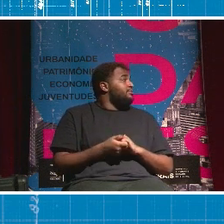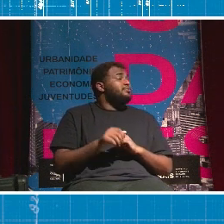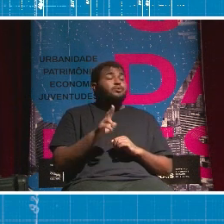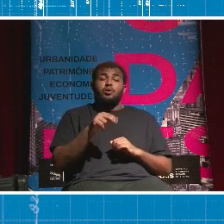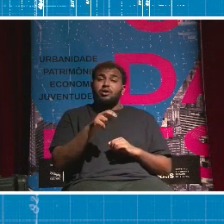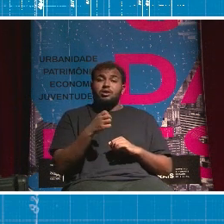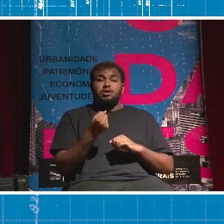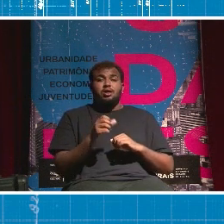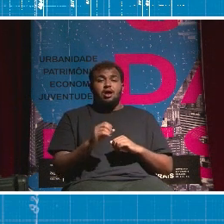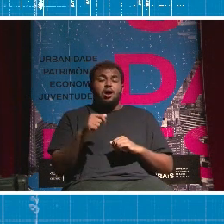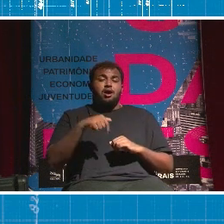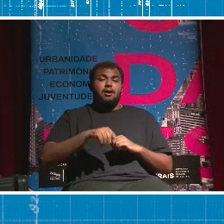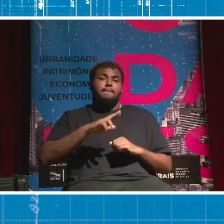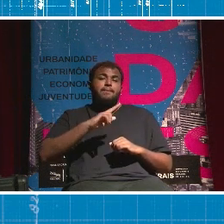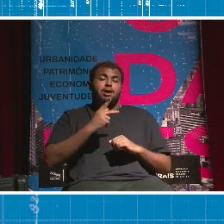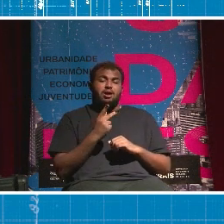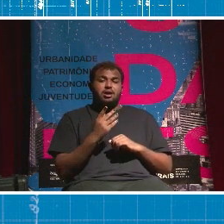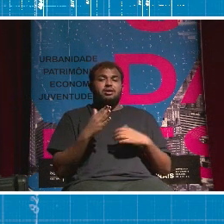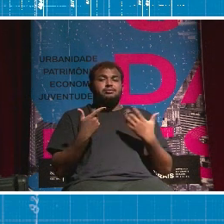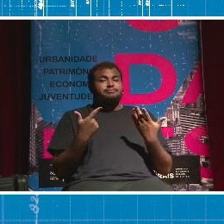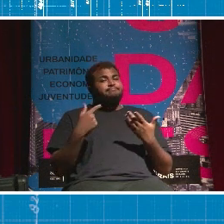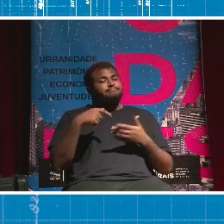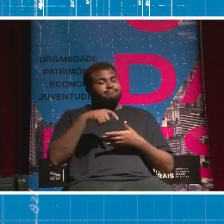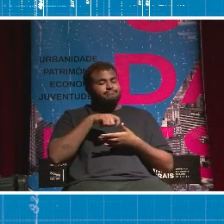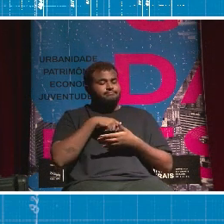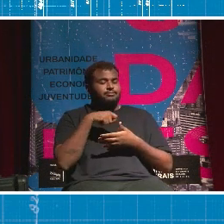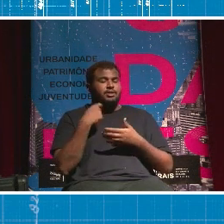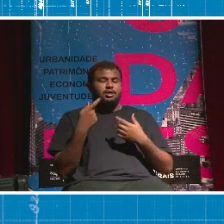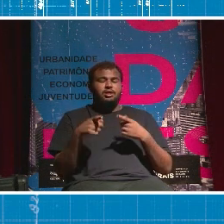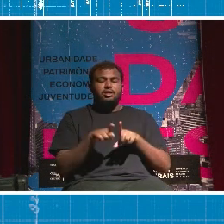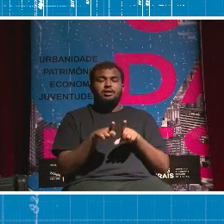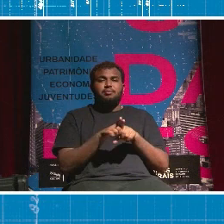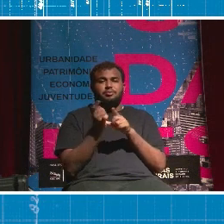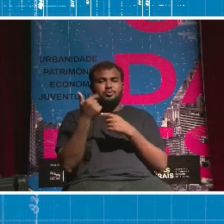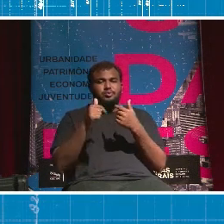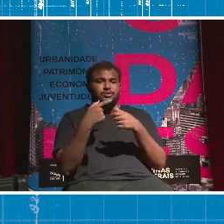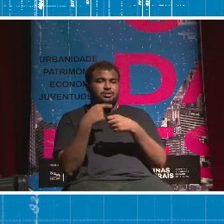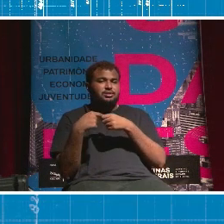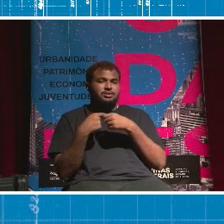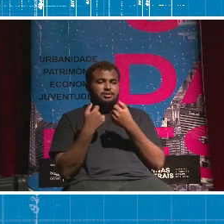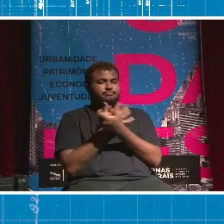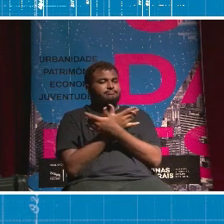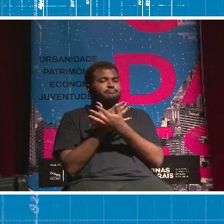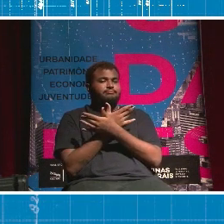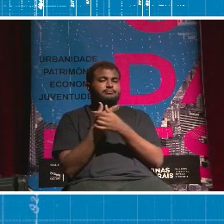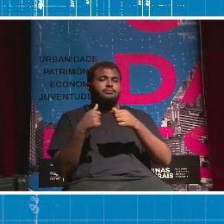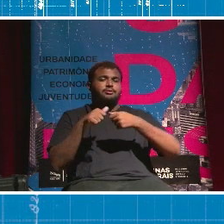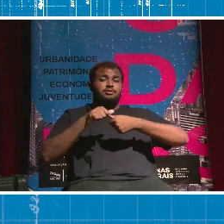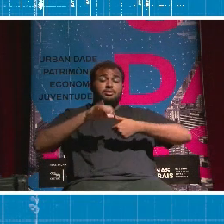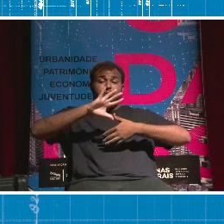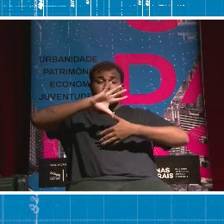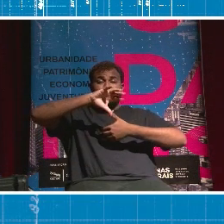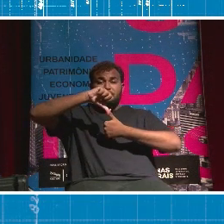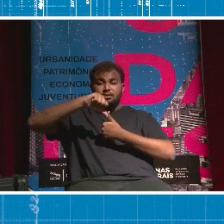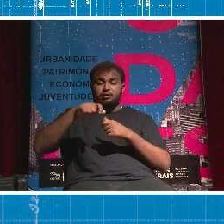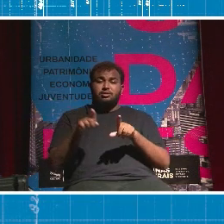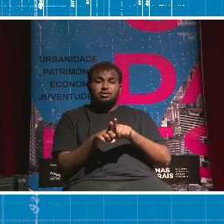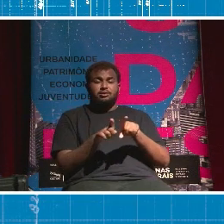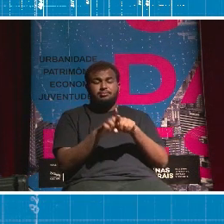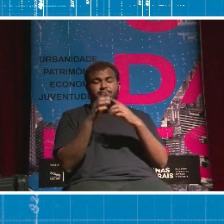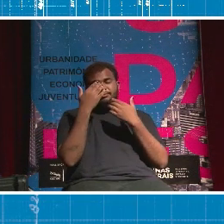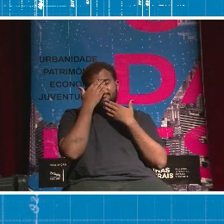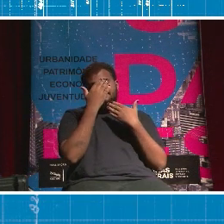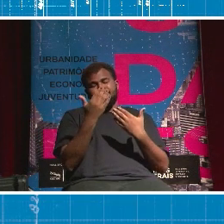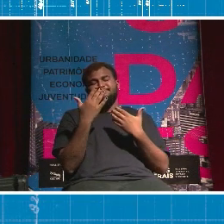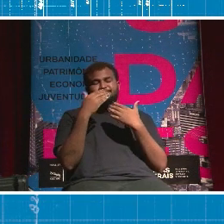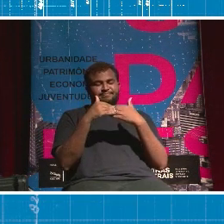nesse caso de Belo Horizonte, da gastronomia, mas também de outras cidades do Brasil e da América Latina. Muito obrigado e vamos em